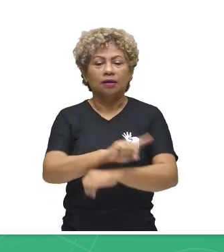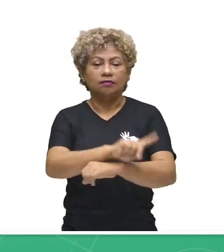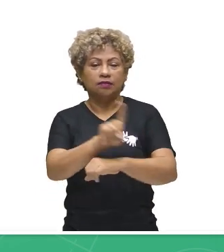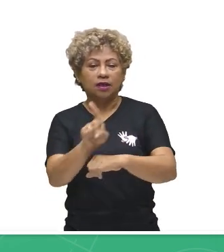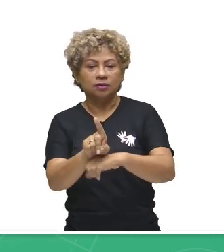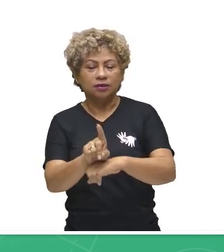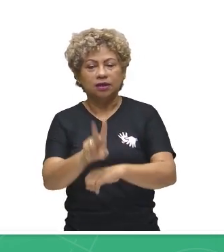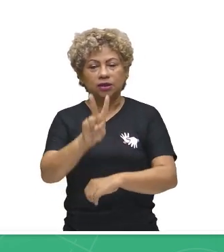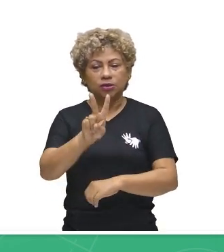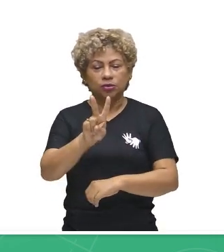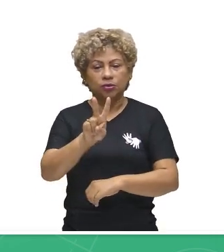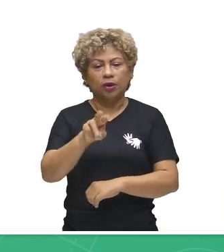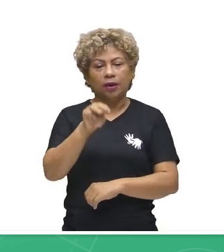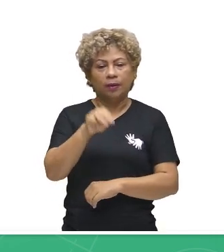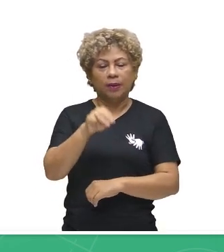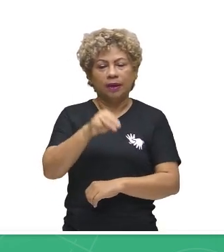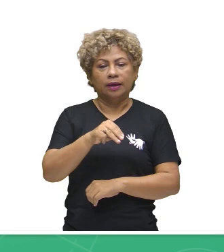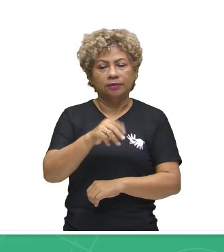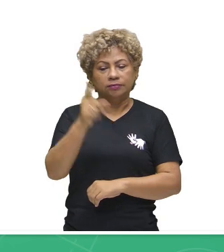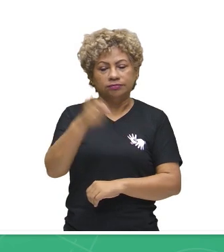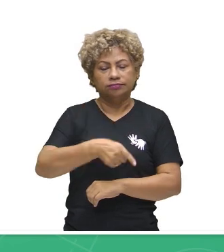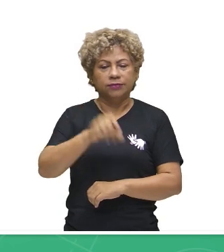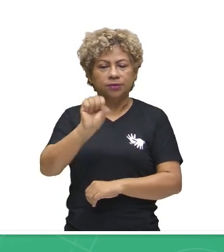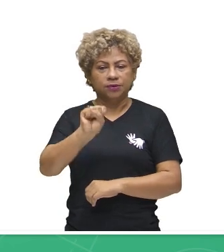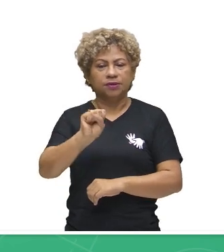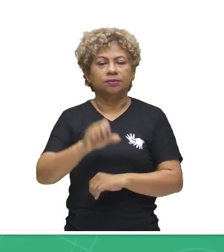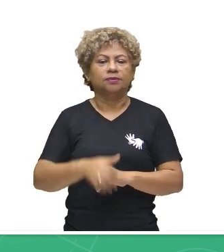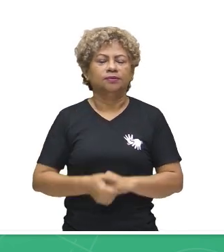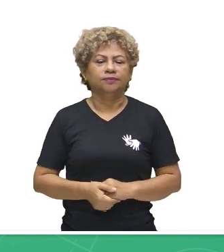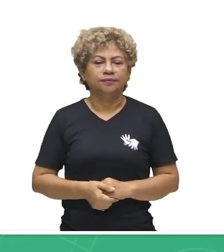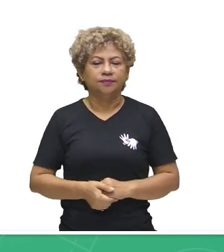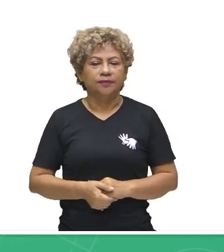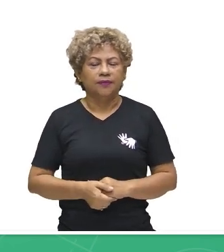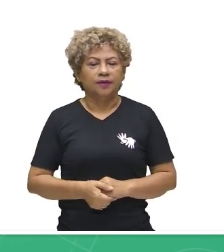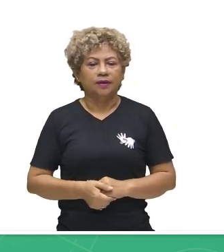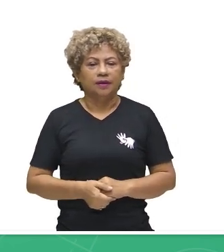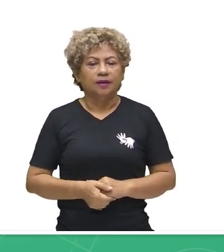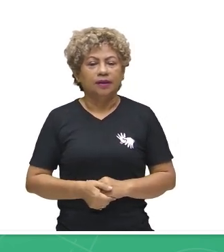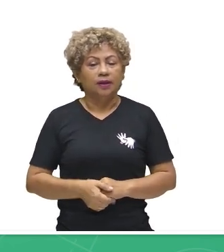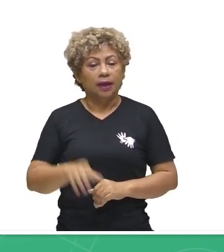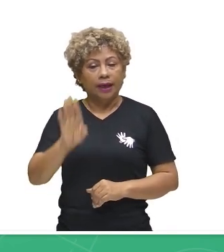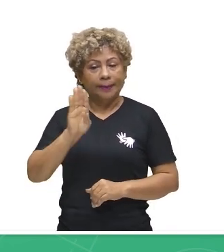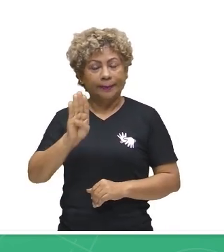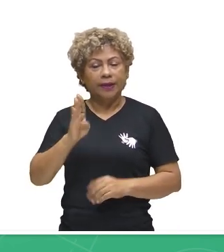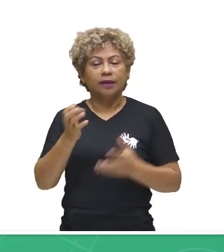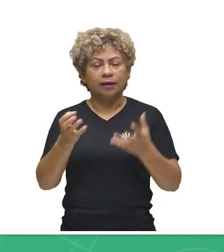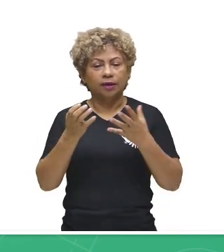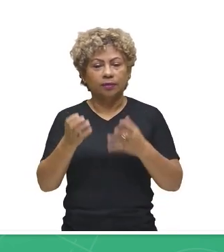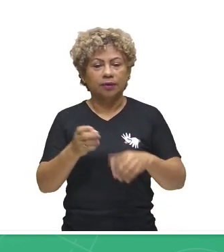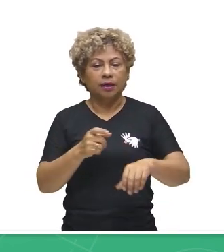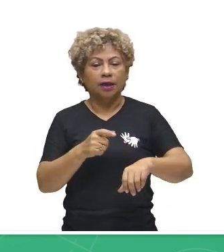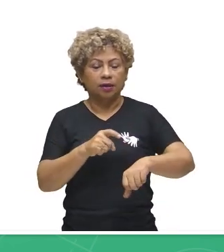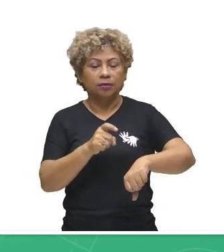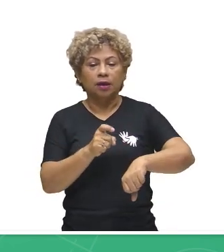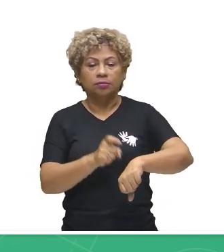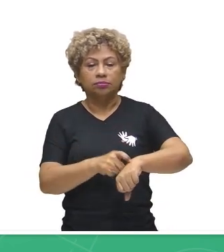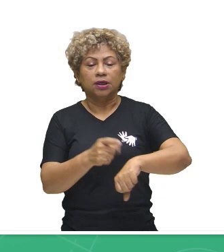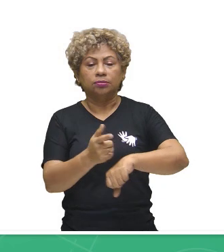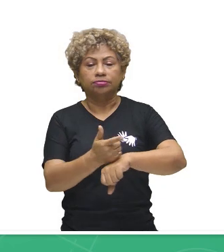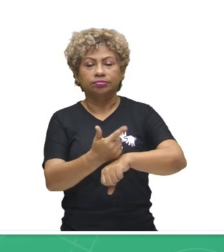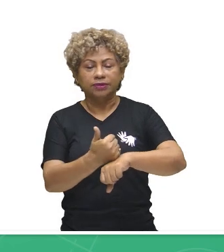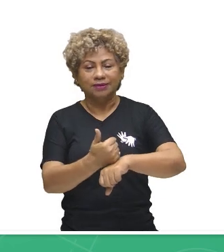por segundo. E na letra B, que eu quero a função horária, sempre nós temos a função do